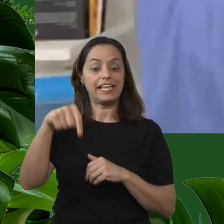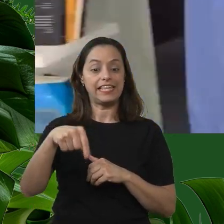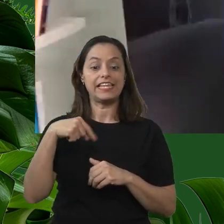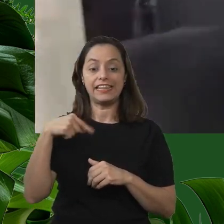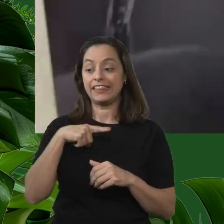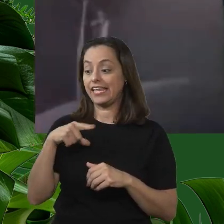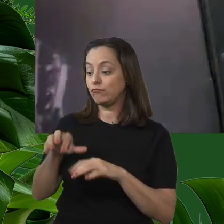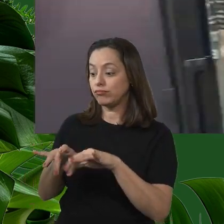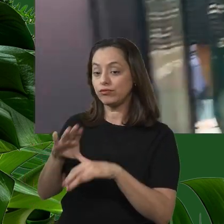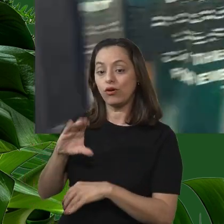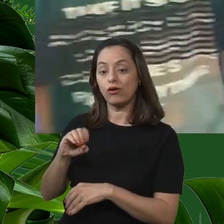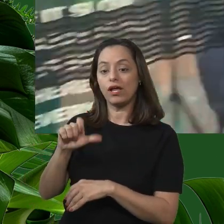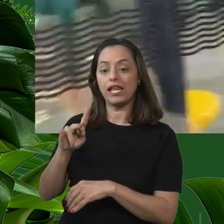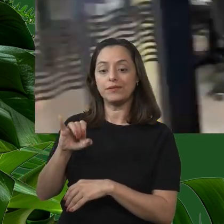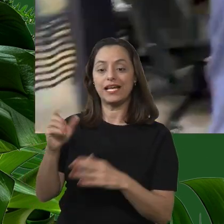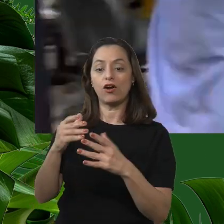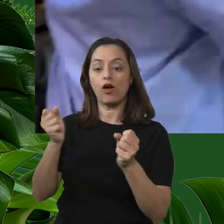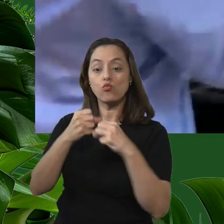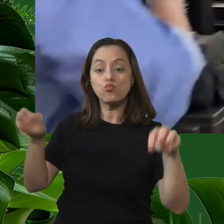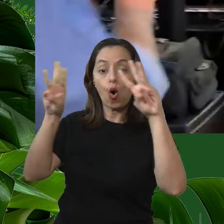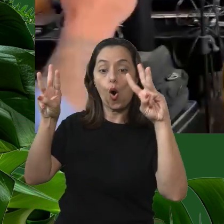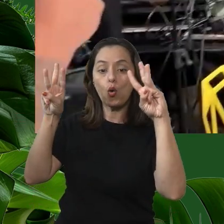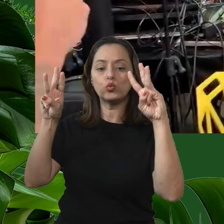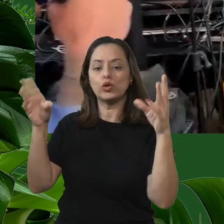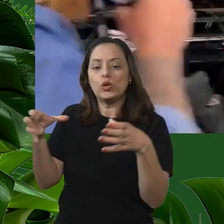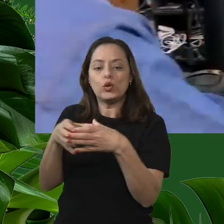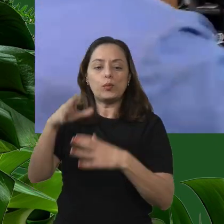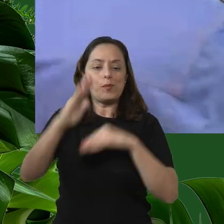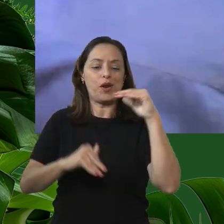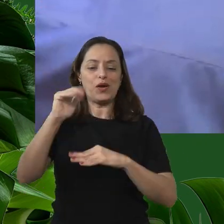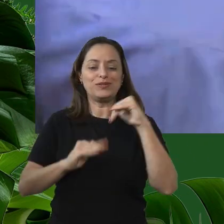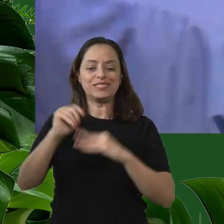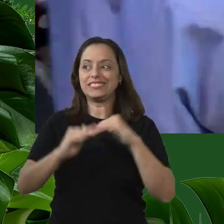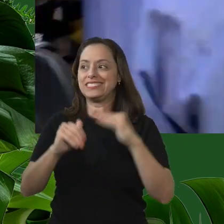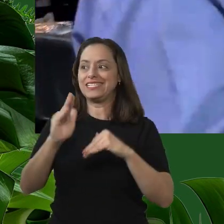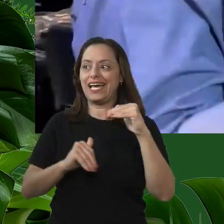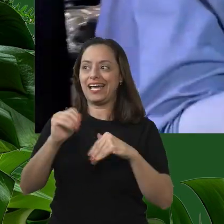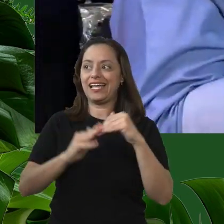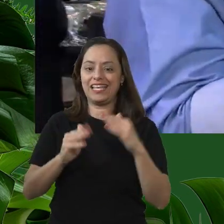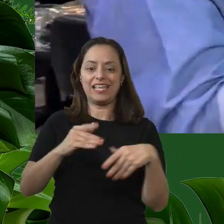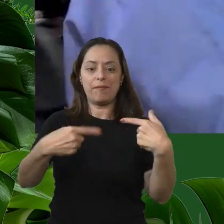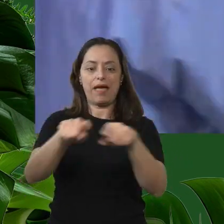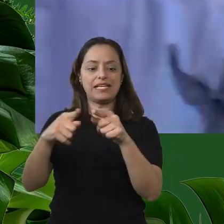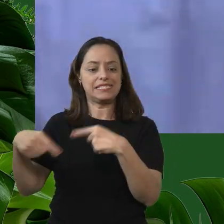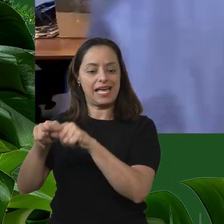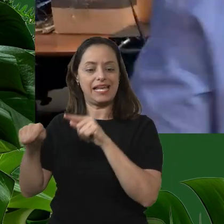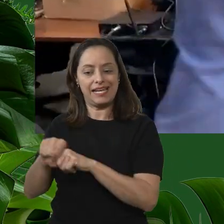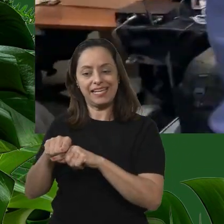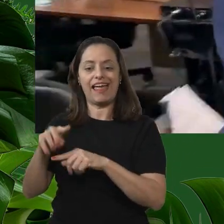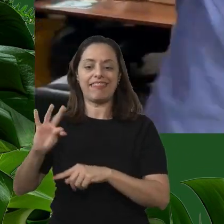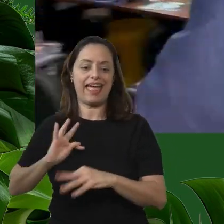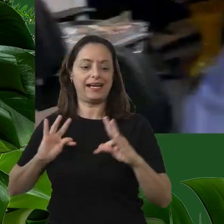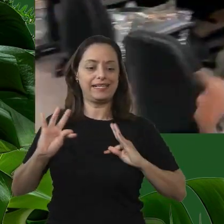collabs. E agora eu quero um uou muito grande da nossa equipe de produção. É, gente, é muita gente